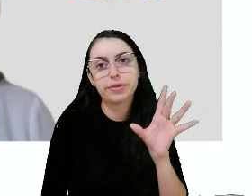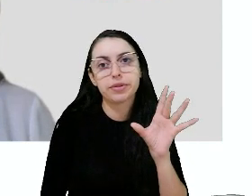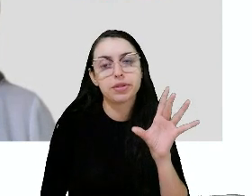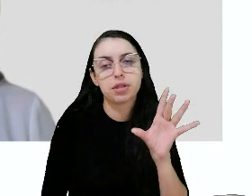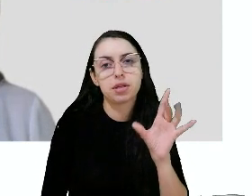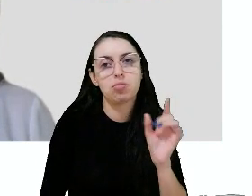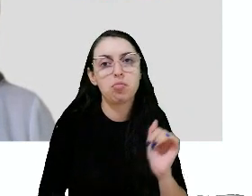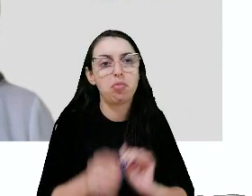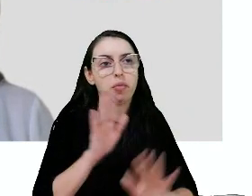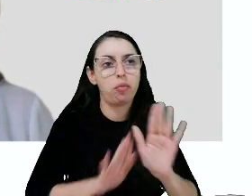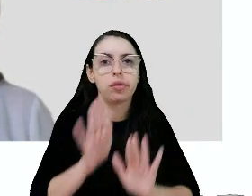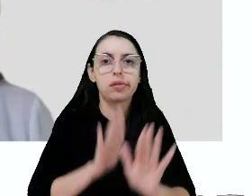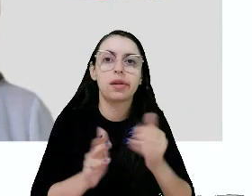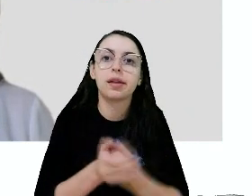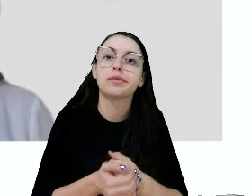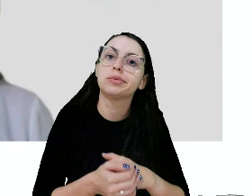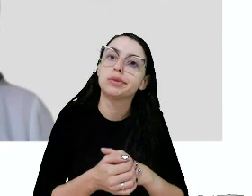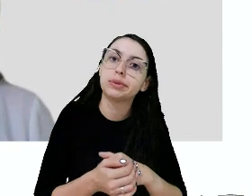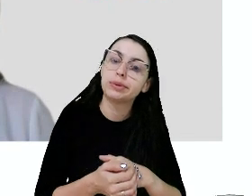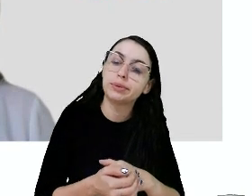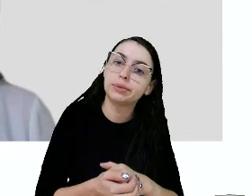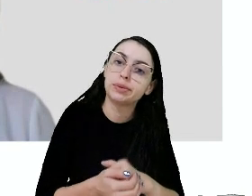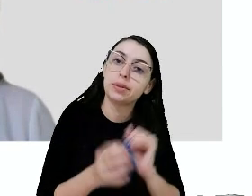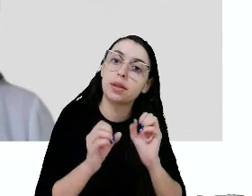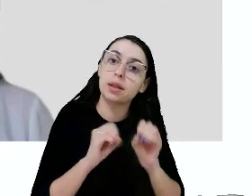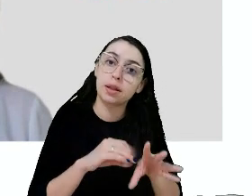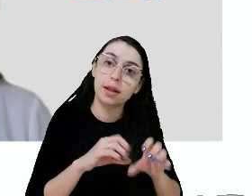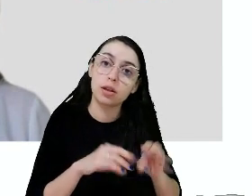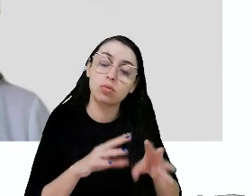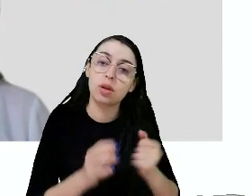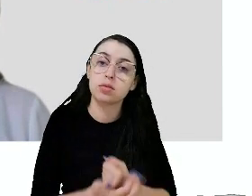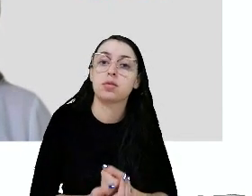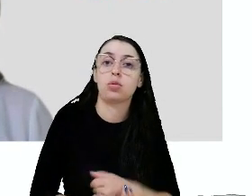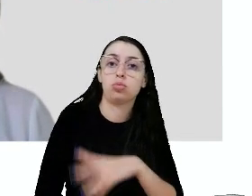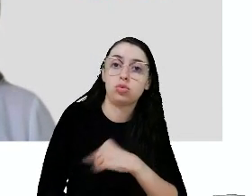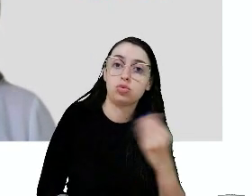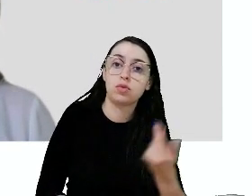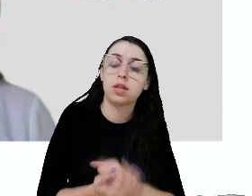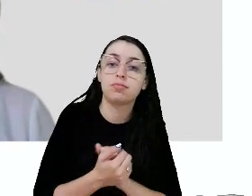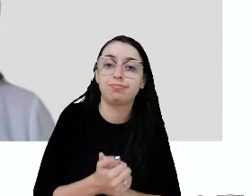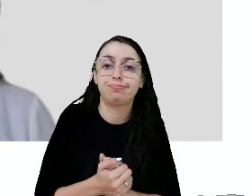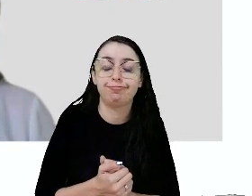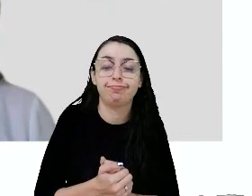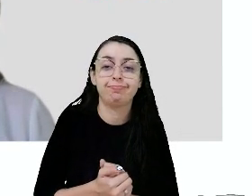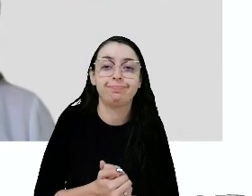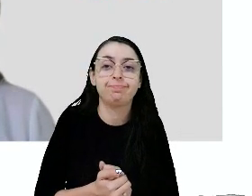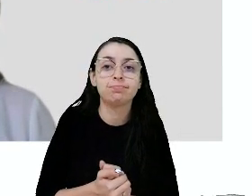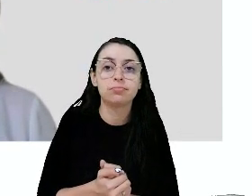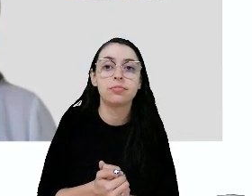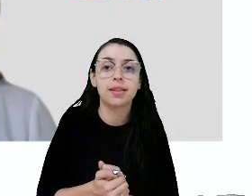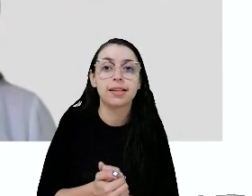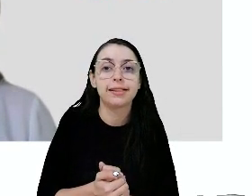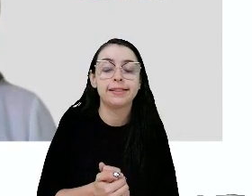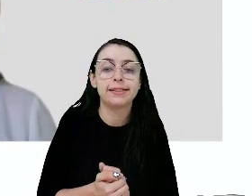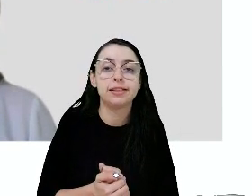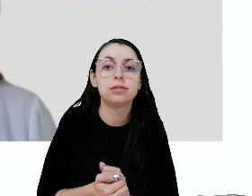se ela não cuidasse da educação dos seus próprios filhos. Tá? Detalhe